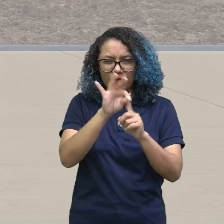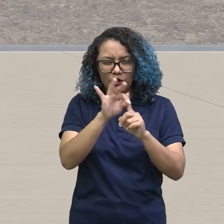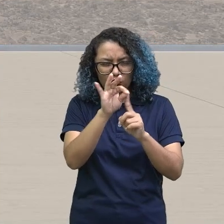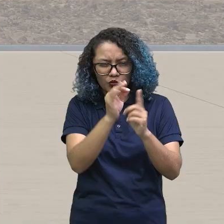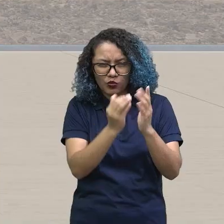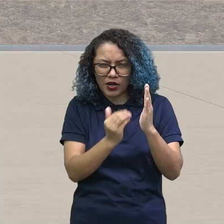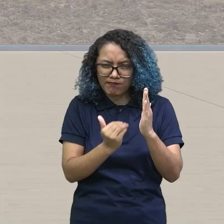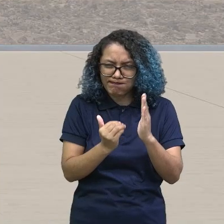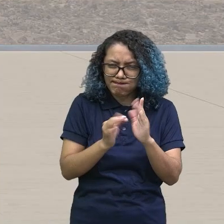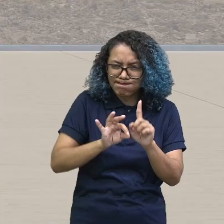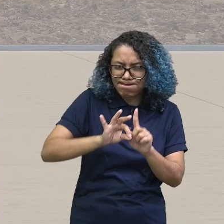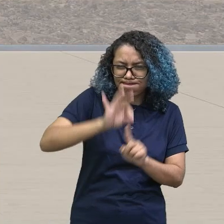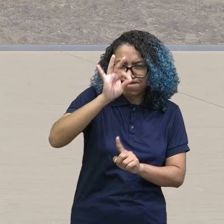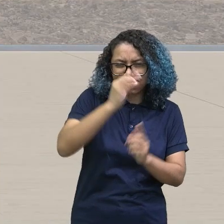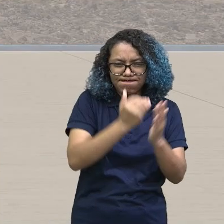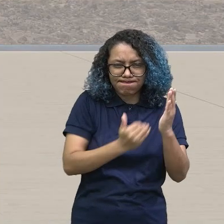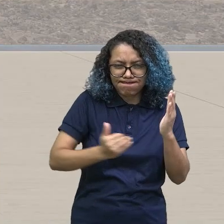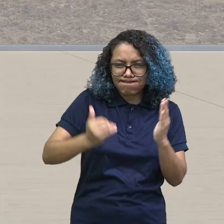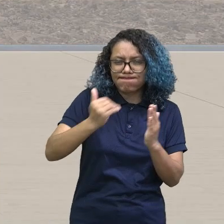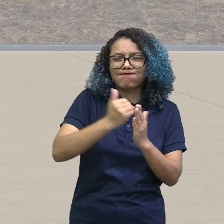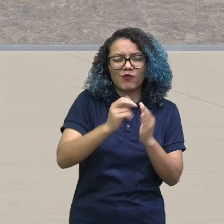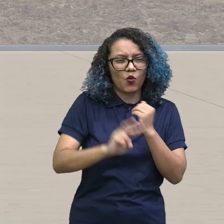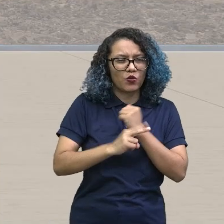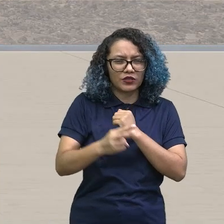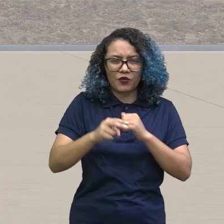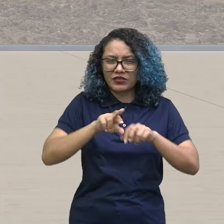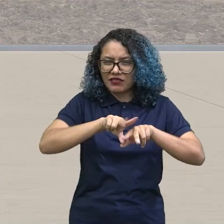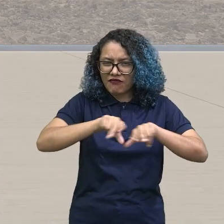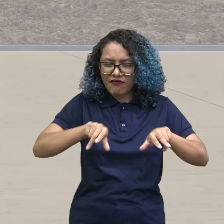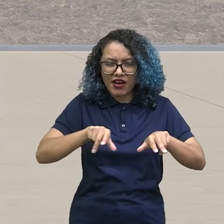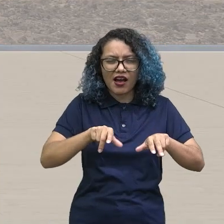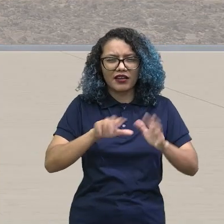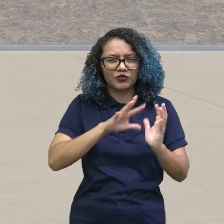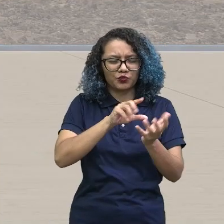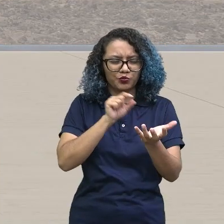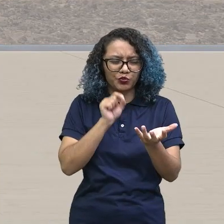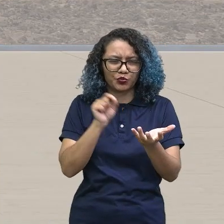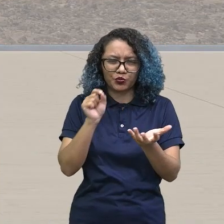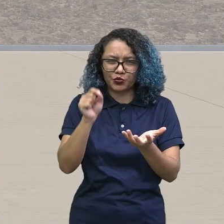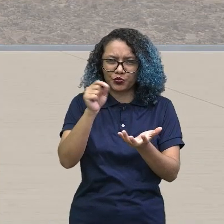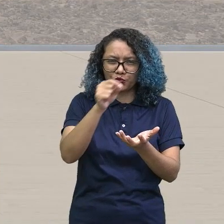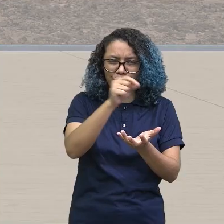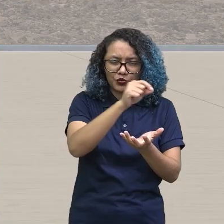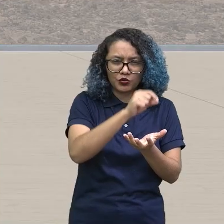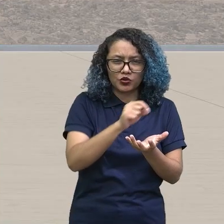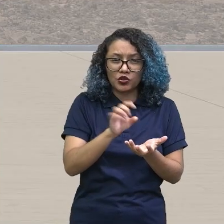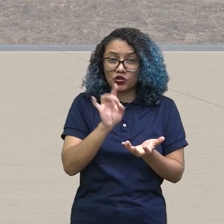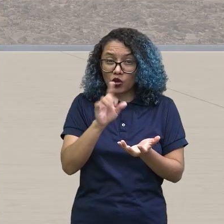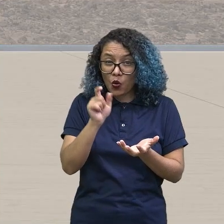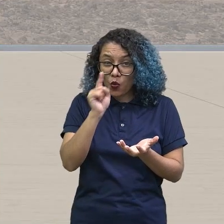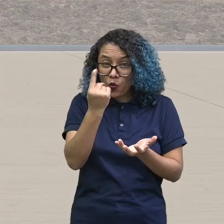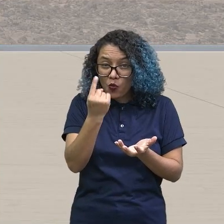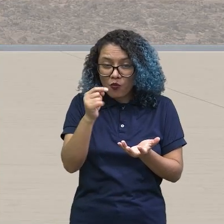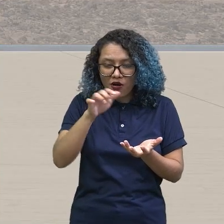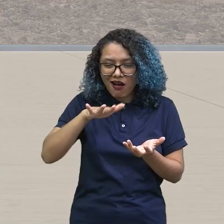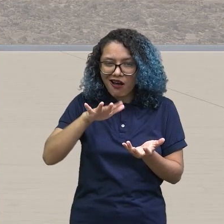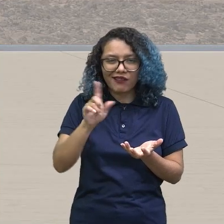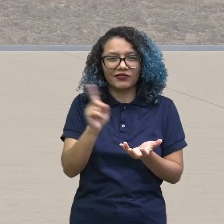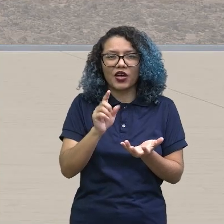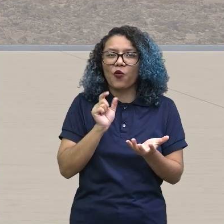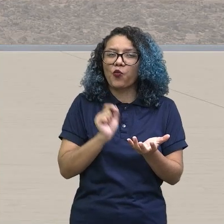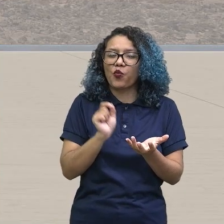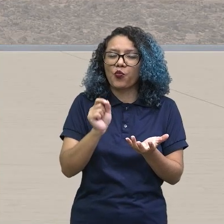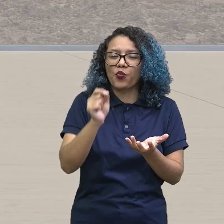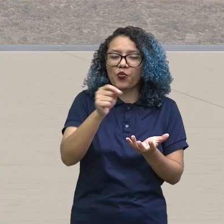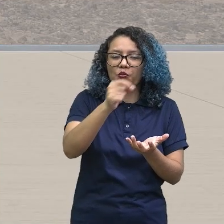várias consequências, né, para diversas regiões do nosso planeta, né? Não é uma área específica, diversas regiões